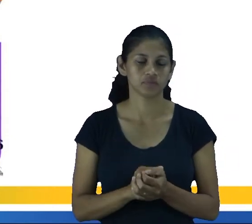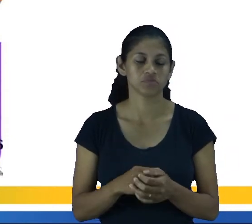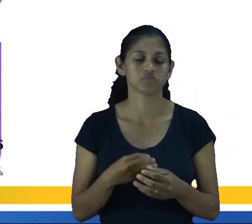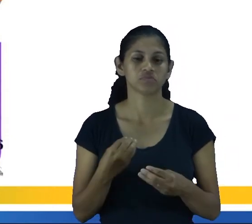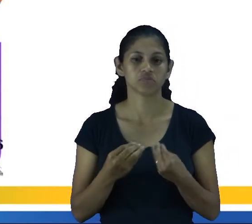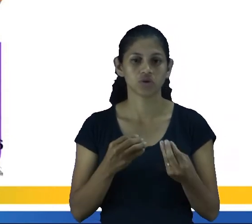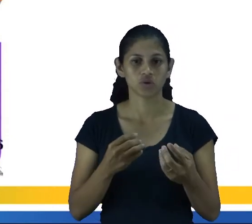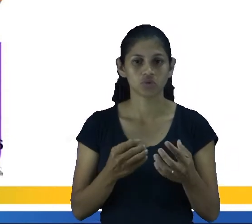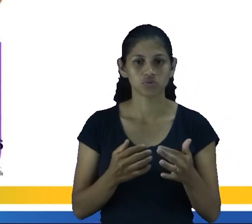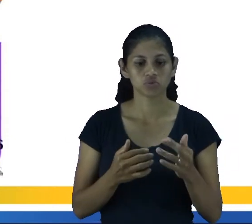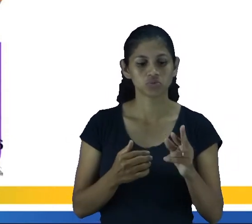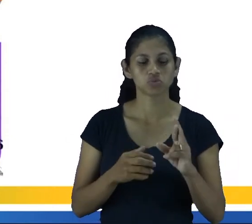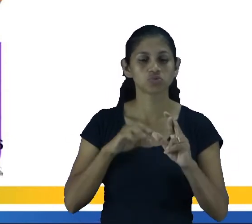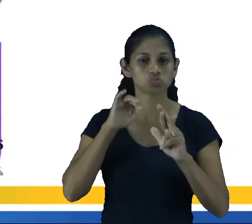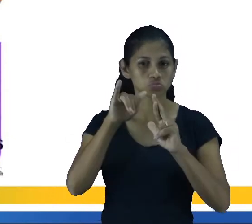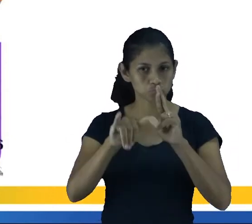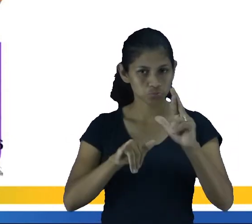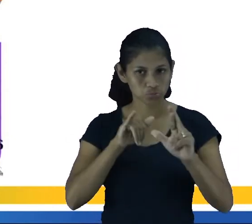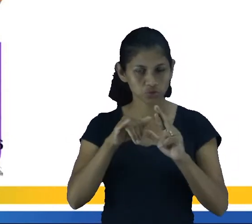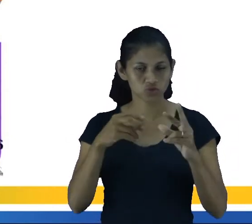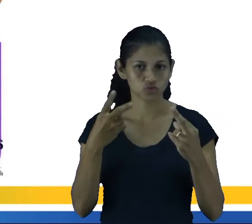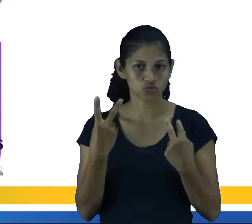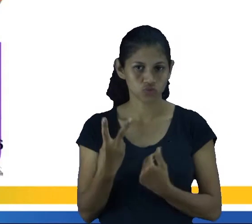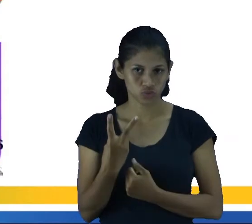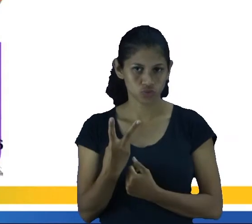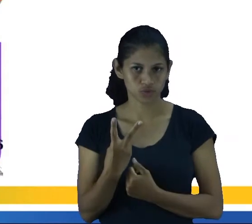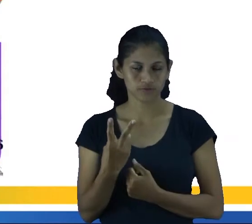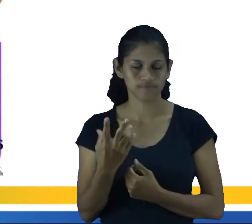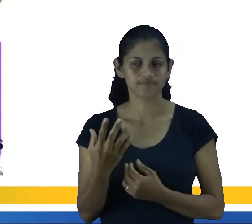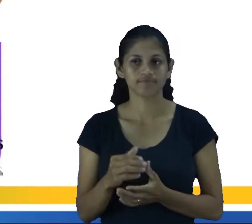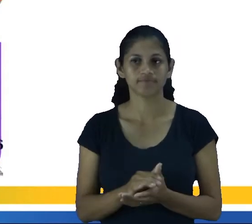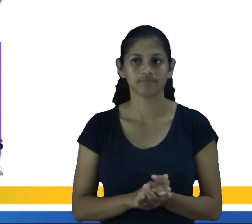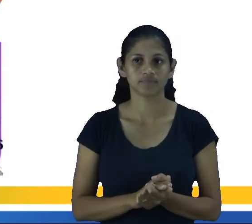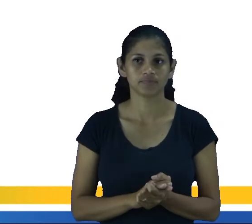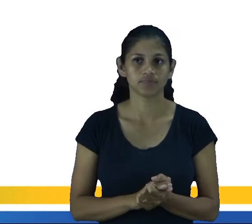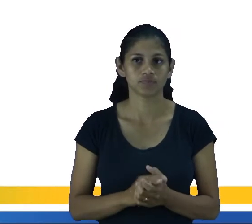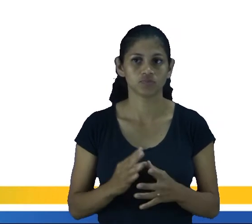ser uma reação entre duas substâncias compostas.